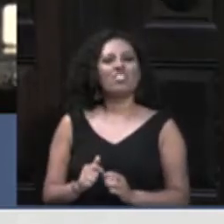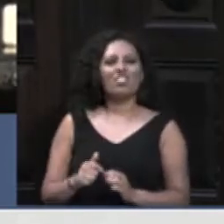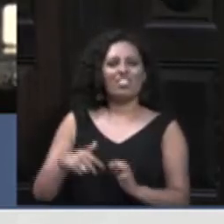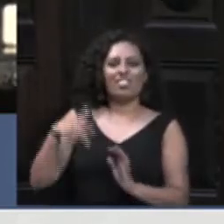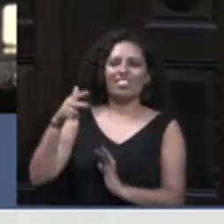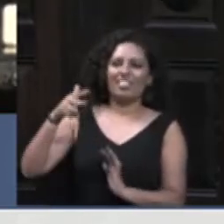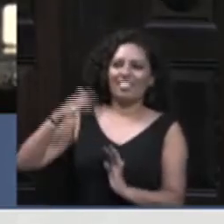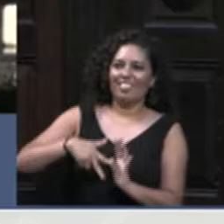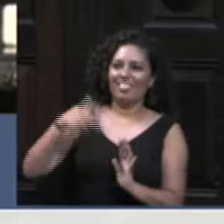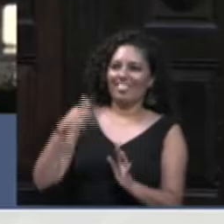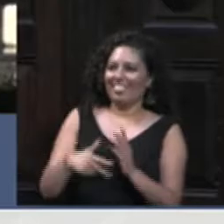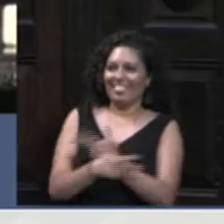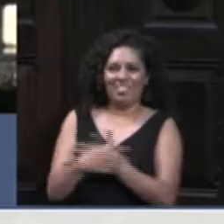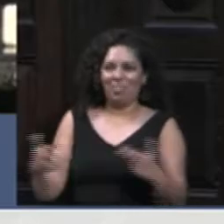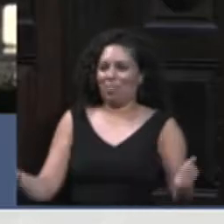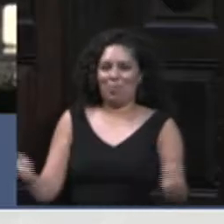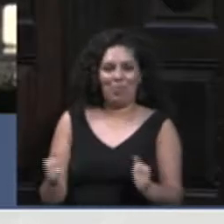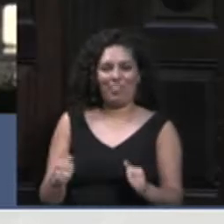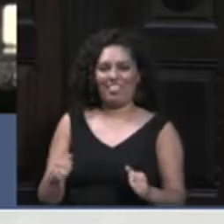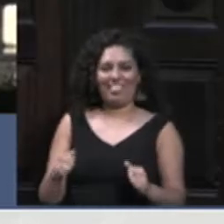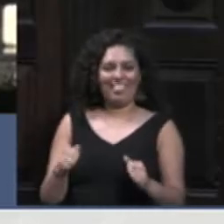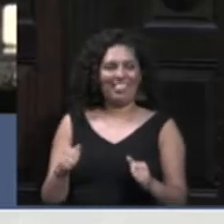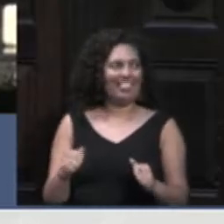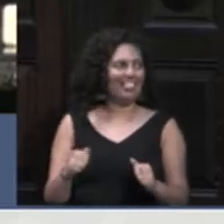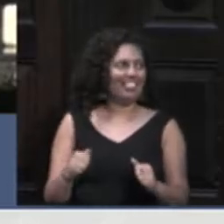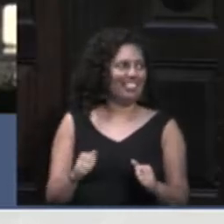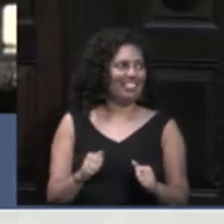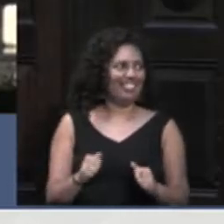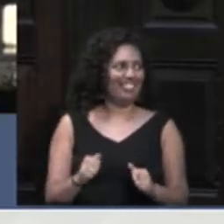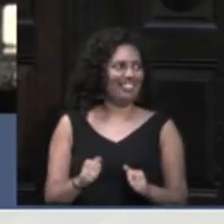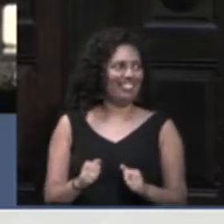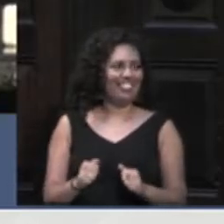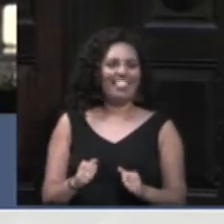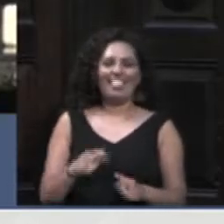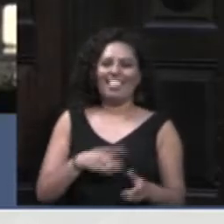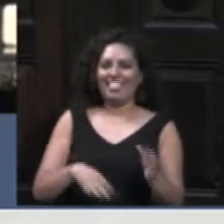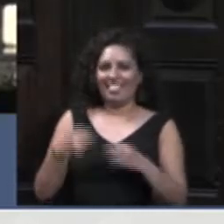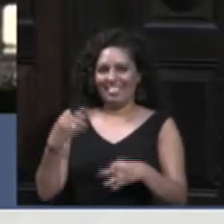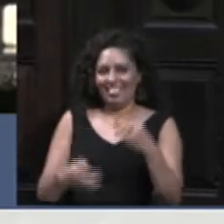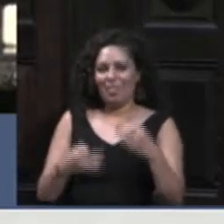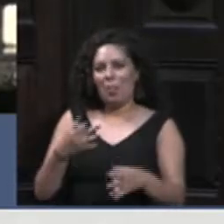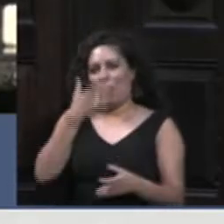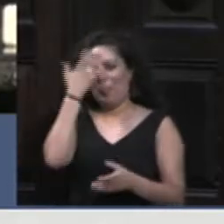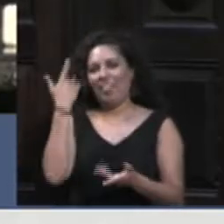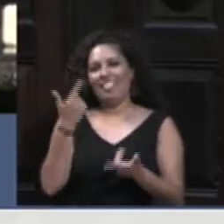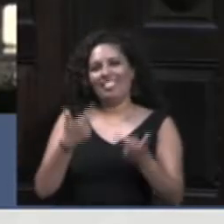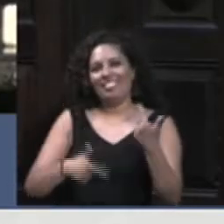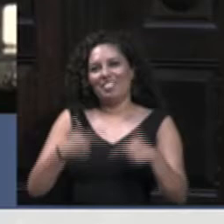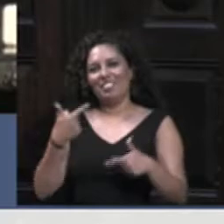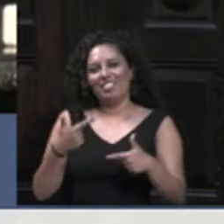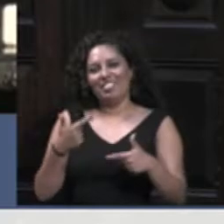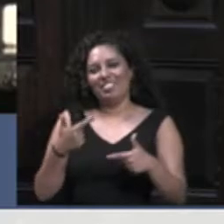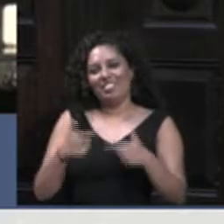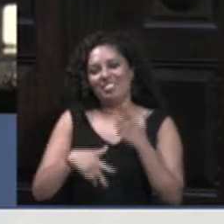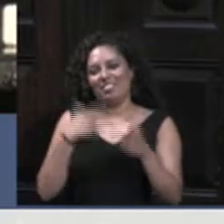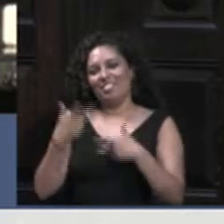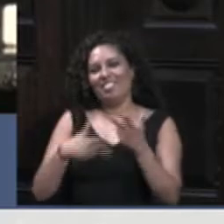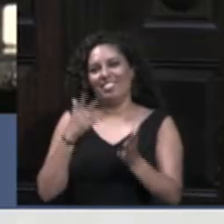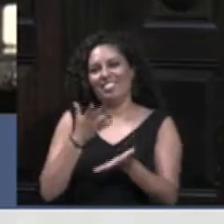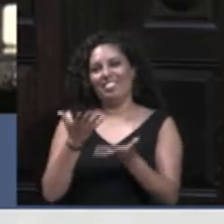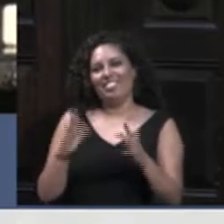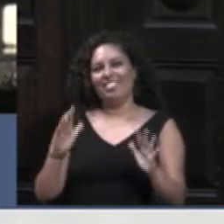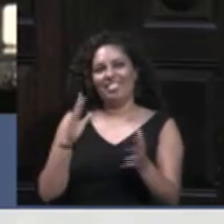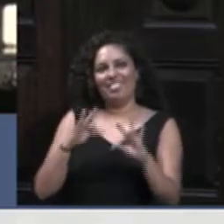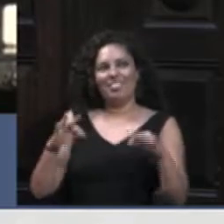descarte correto de medicamentos vencidos e ou fora de uso. Em discussão. Não havendo que queira discutir, encerrada a discussão em votação. Seus que aprovam a